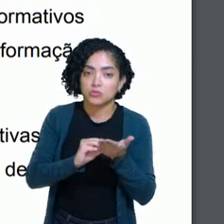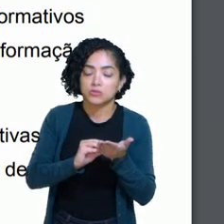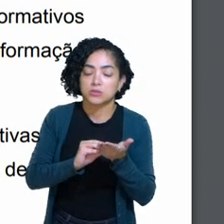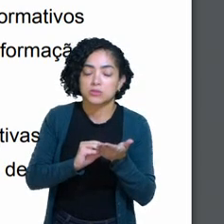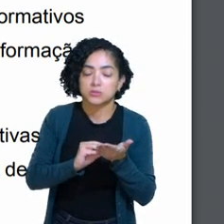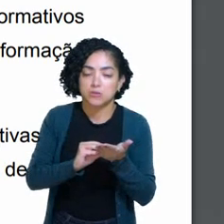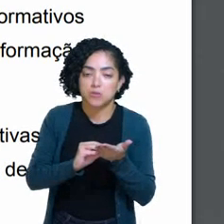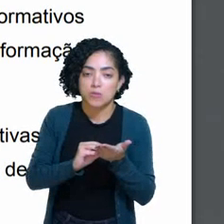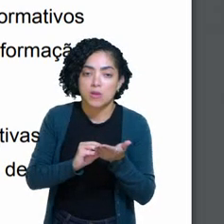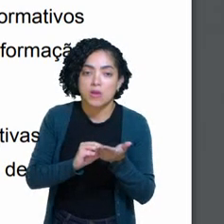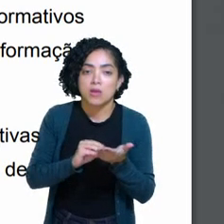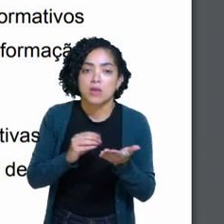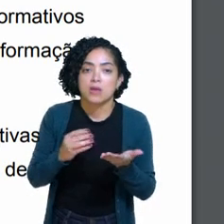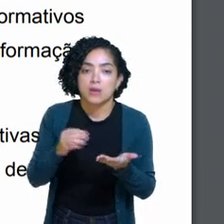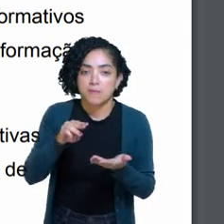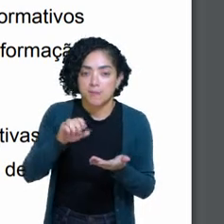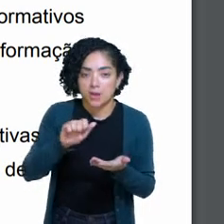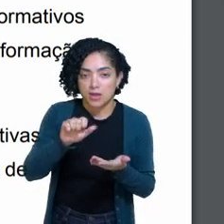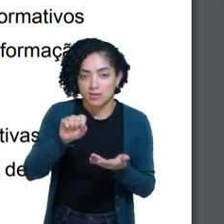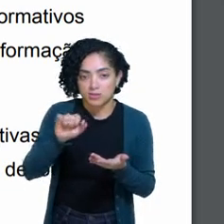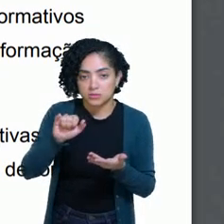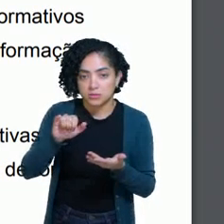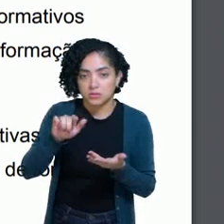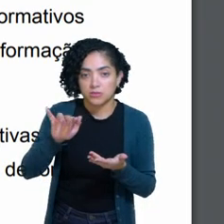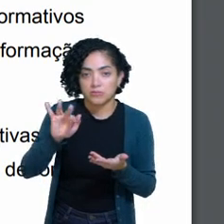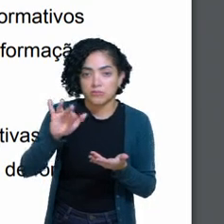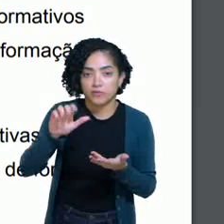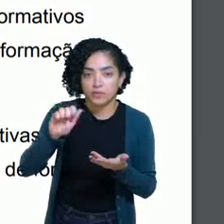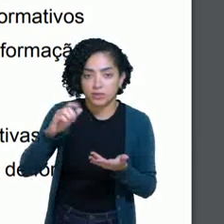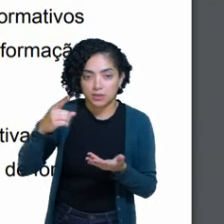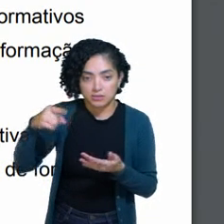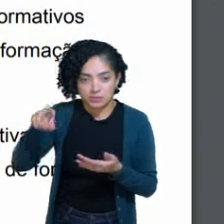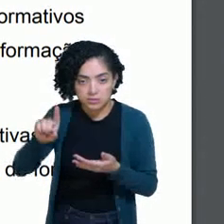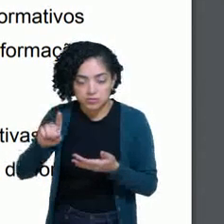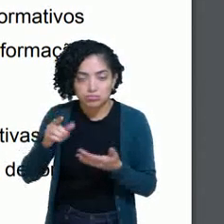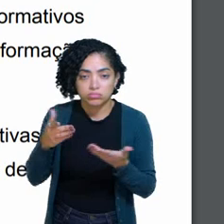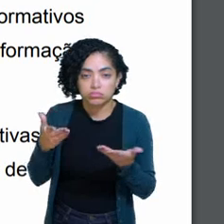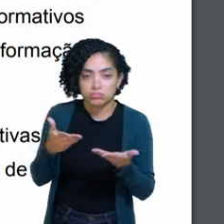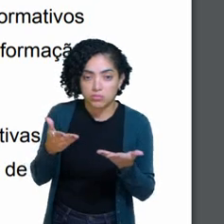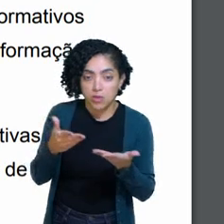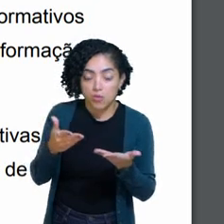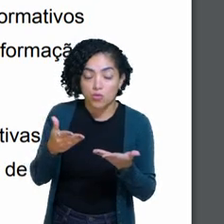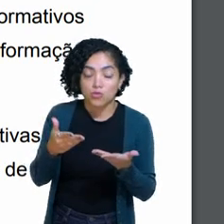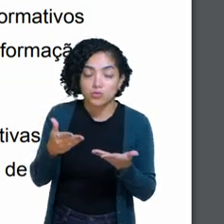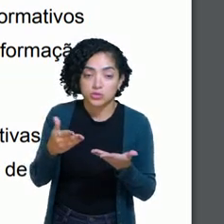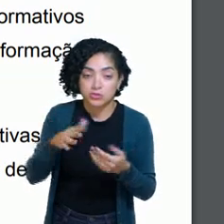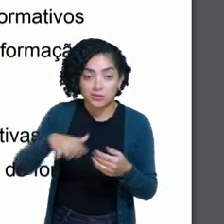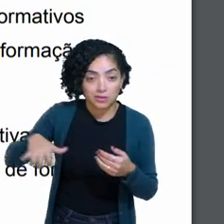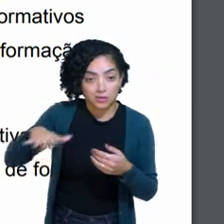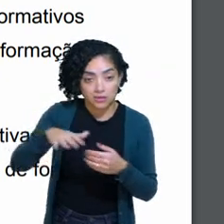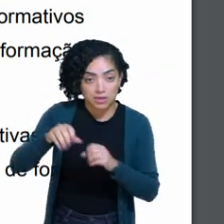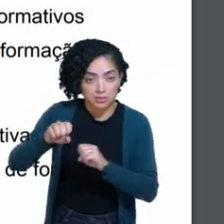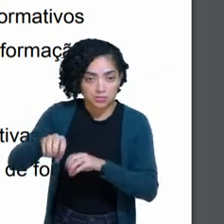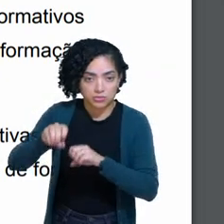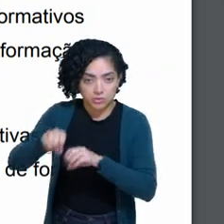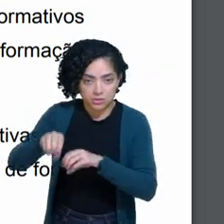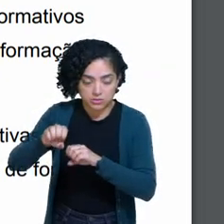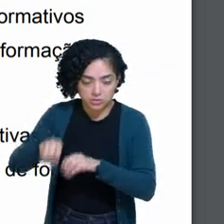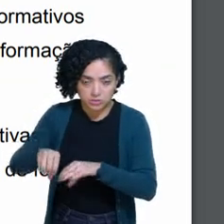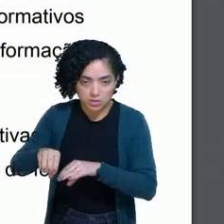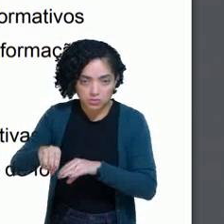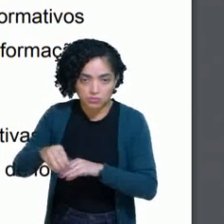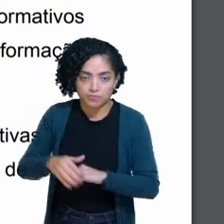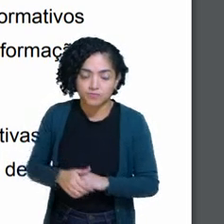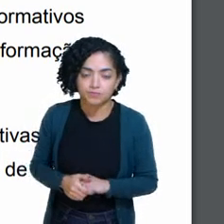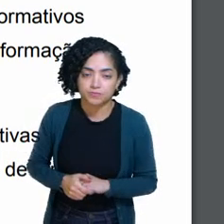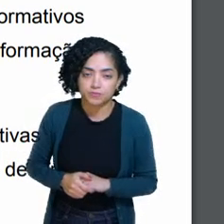massificação e plataformização hoje predominantes em nosso contexto Educacional que desconsidere os